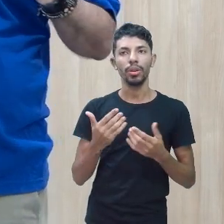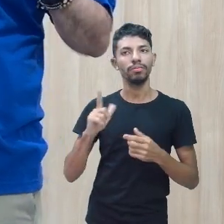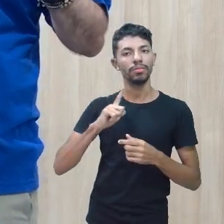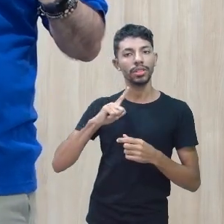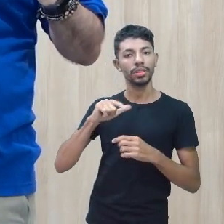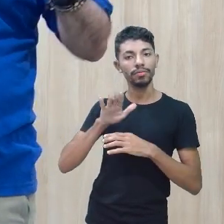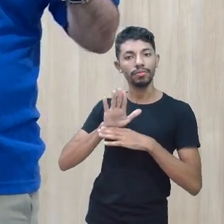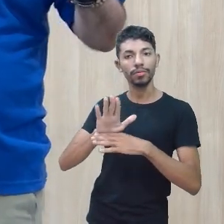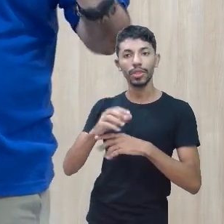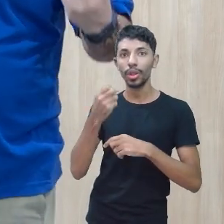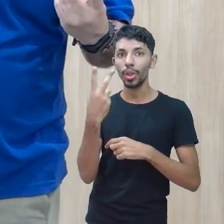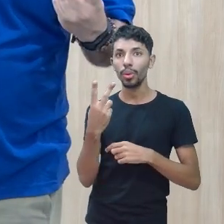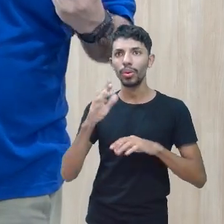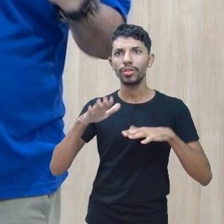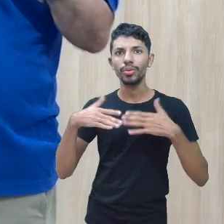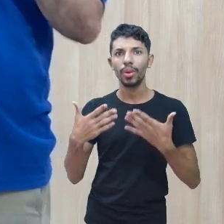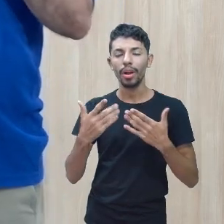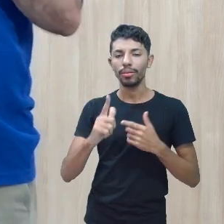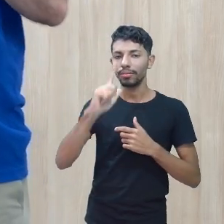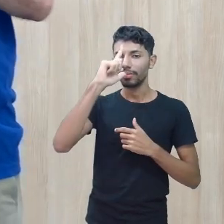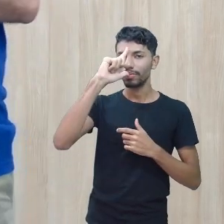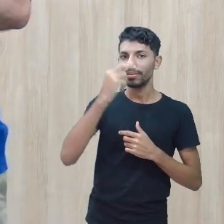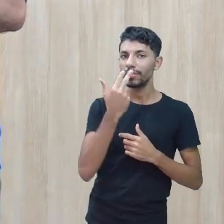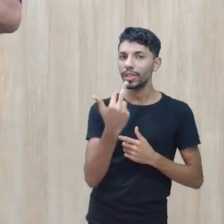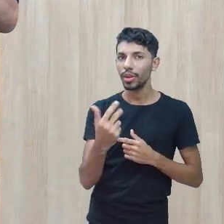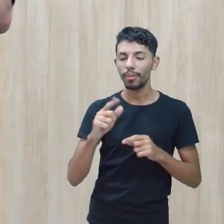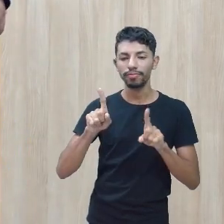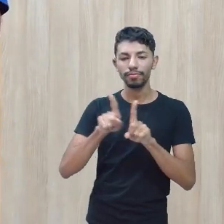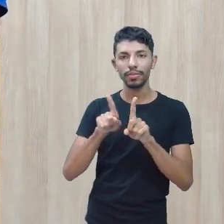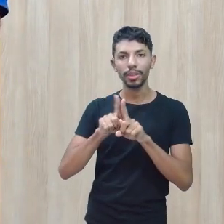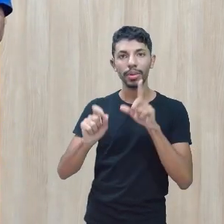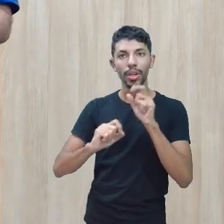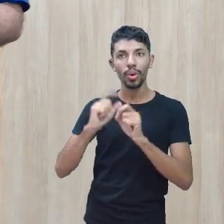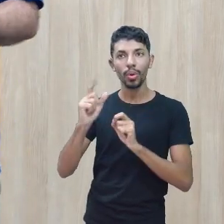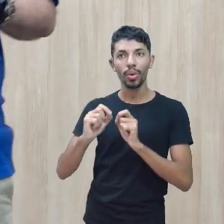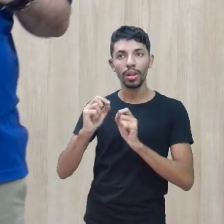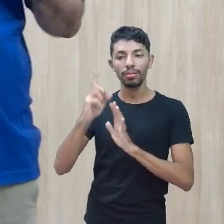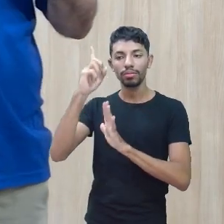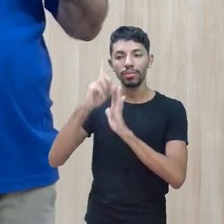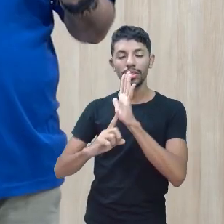o idioma, o latim, e o direito civil,